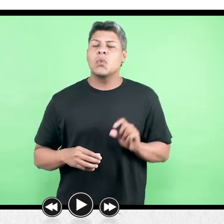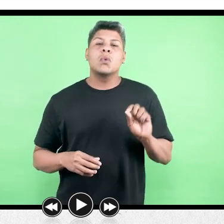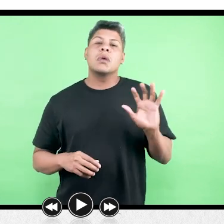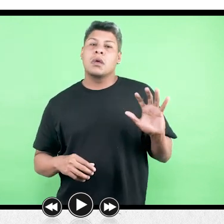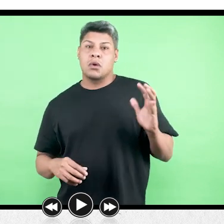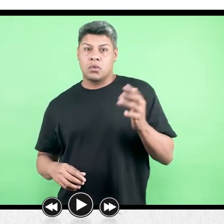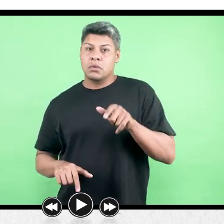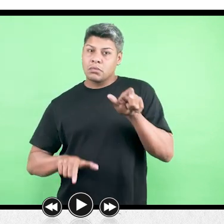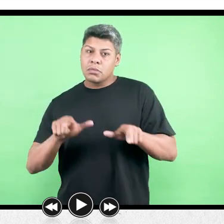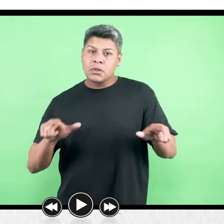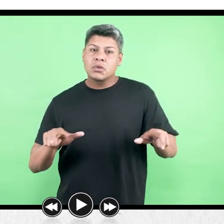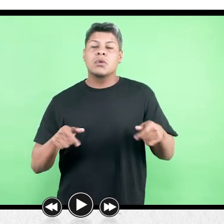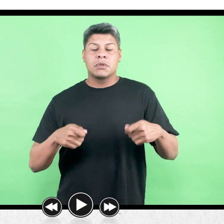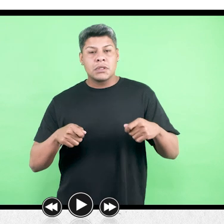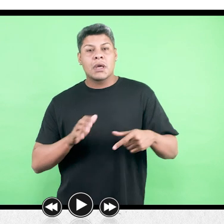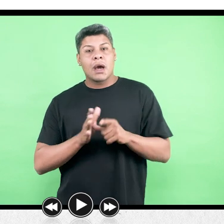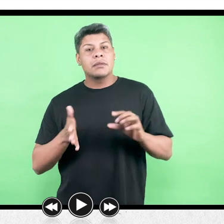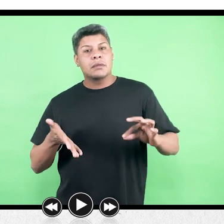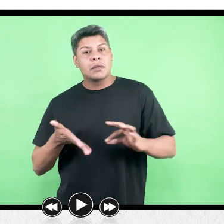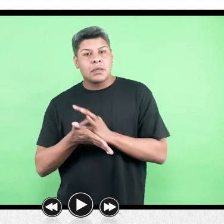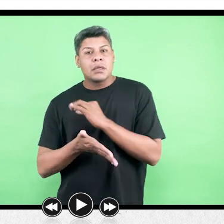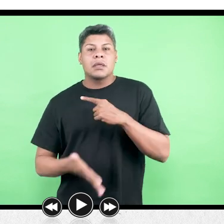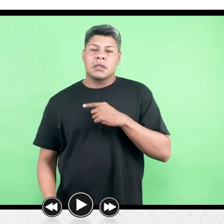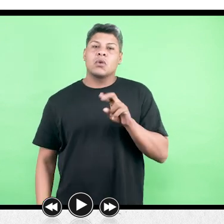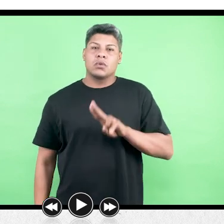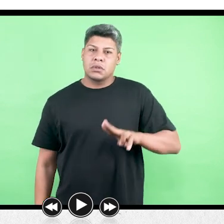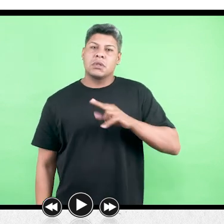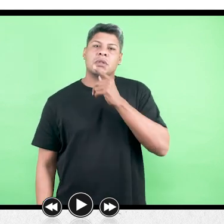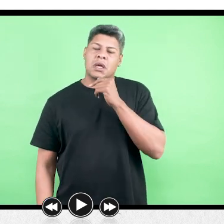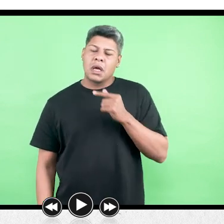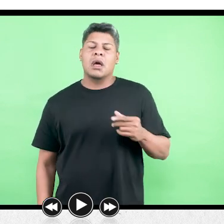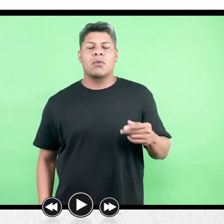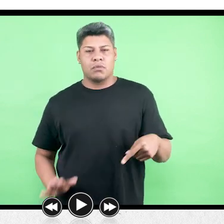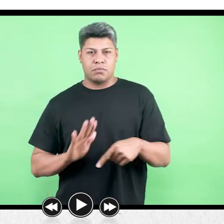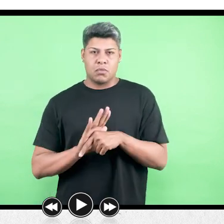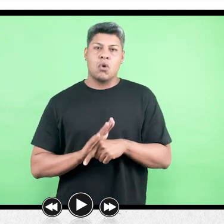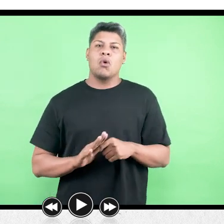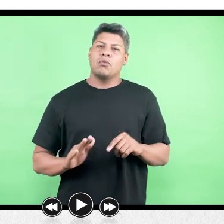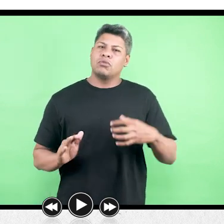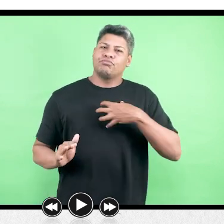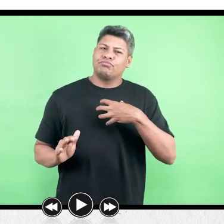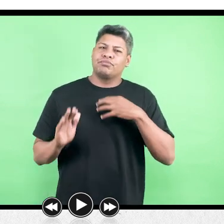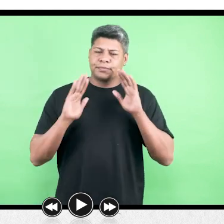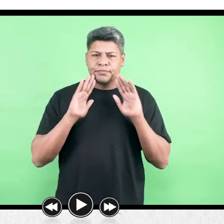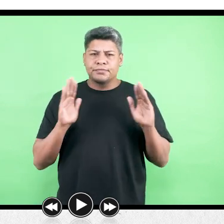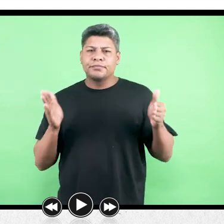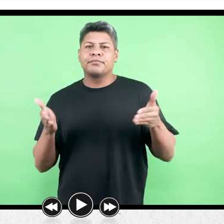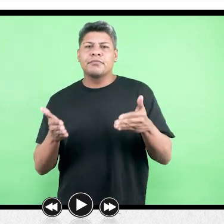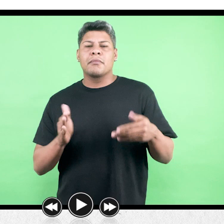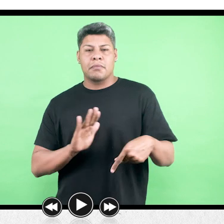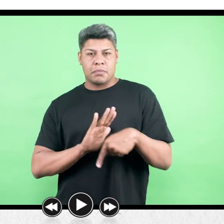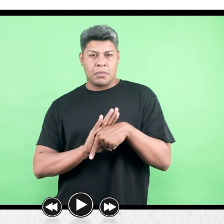uso outorgado e cadastrado, porque a gente tem a utilização da água conforme todo esse ato específico no ato